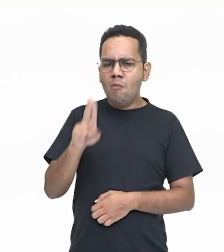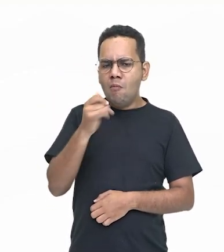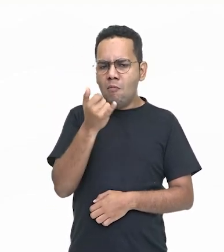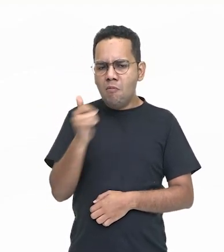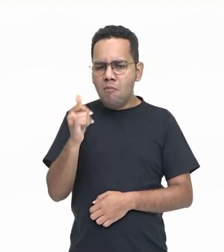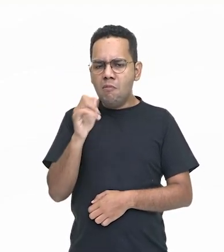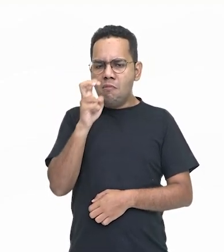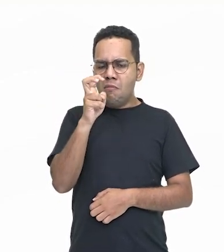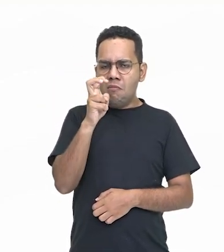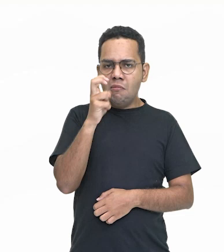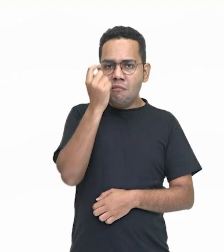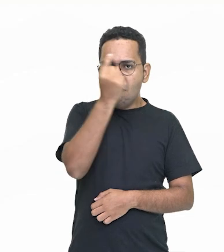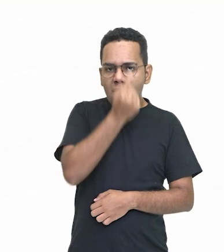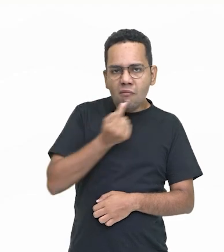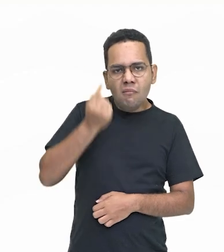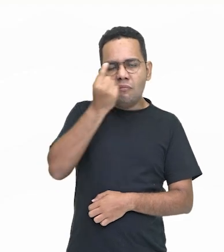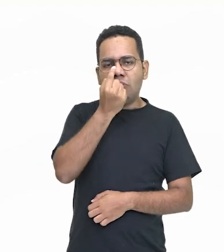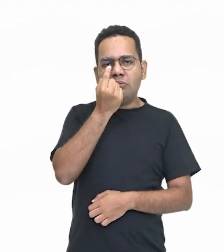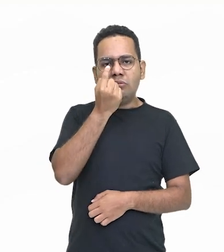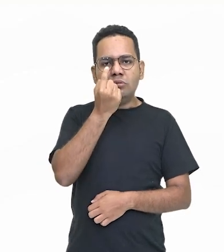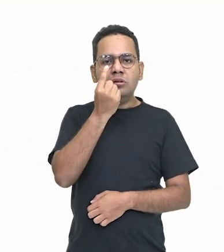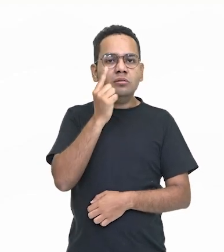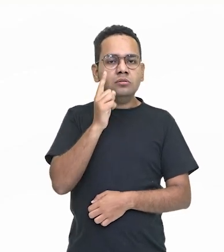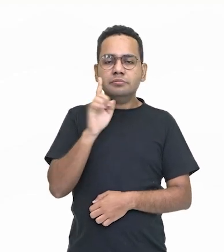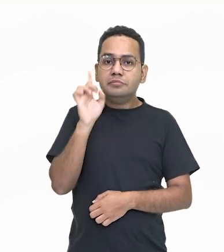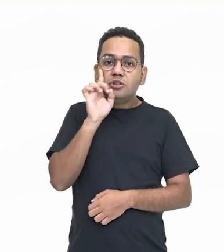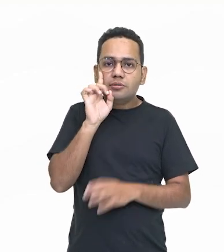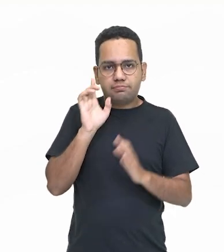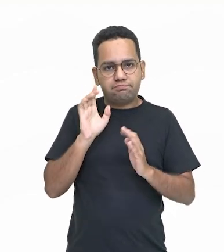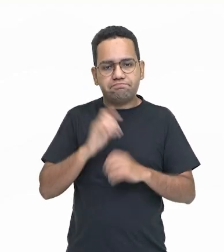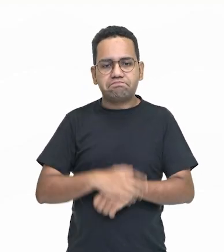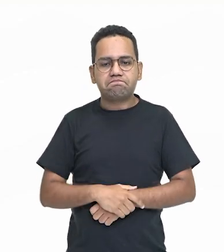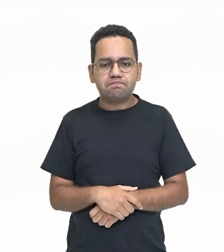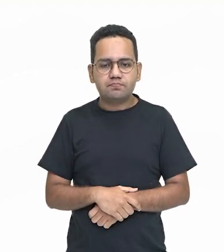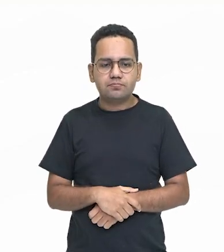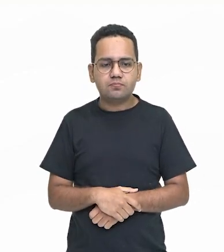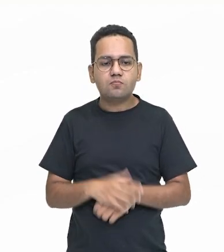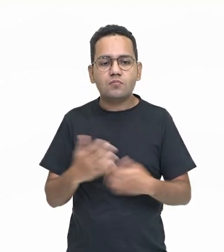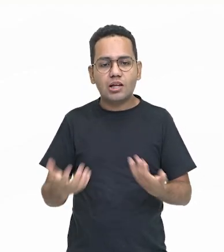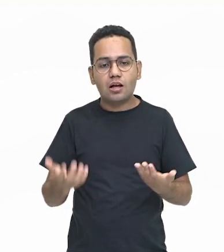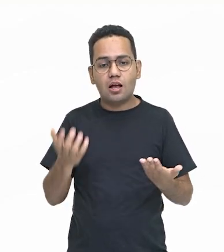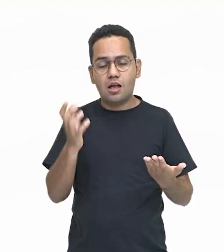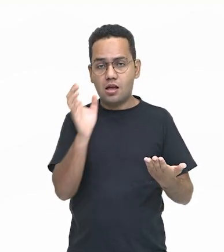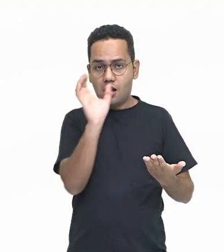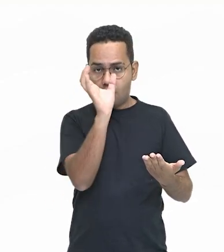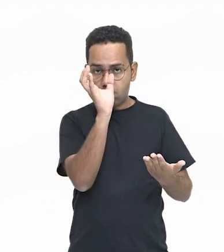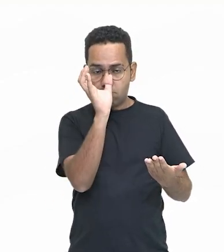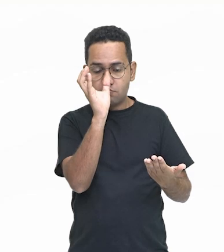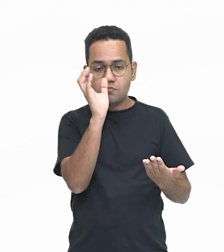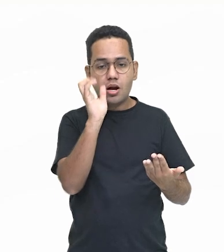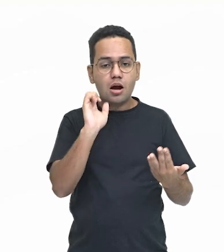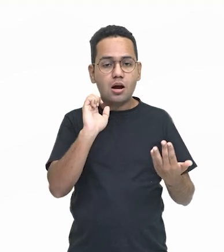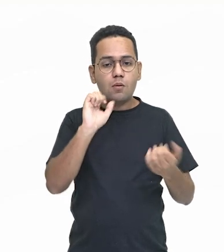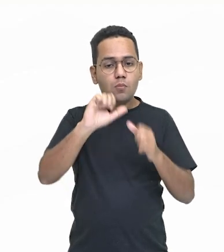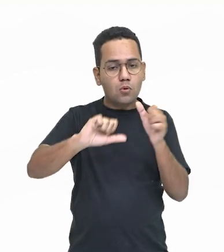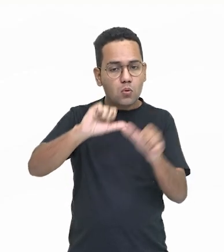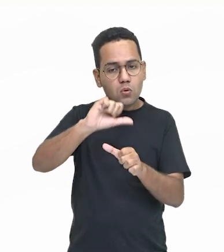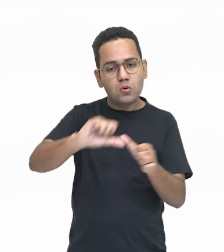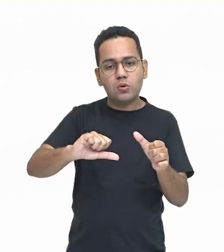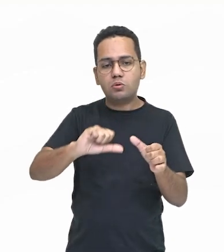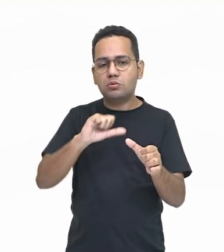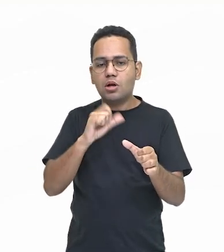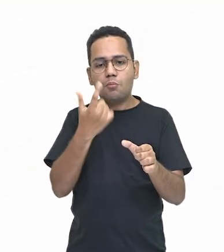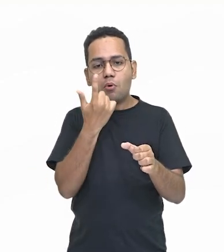tempo, 5 horas por dia. Essas lâmpadas foram substituídas por 10